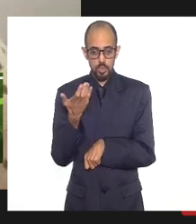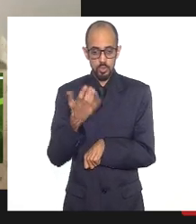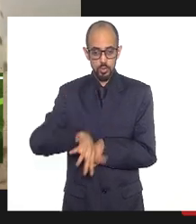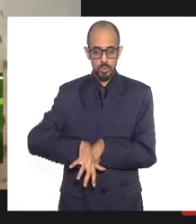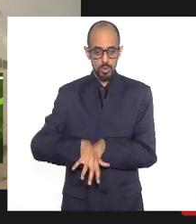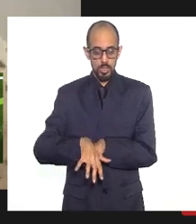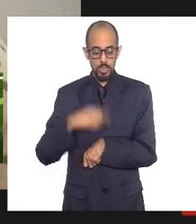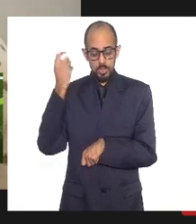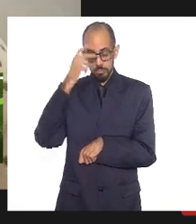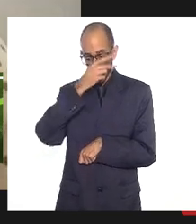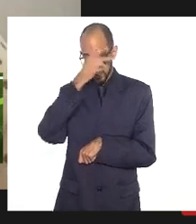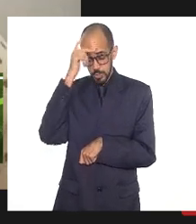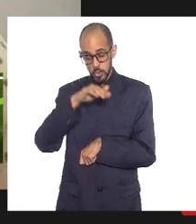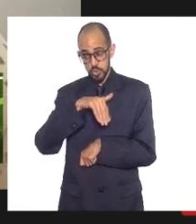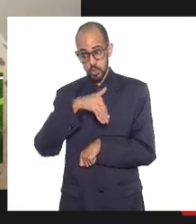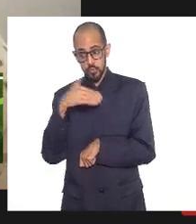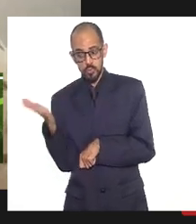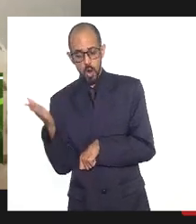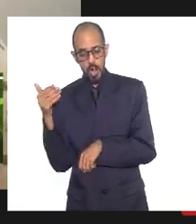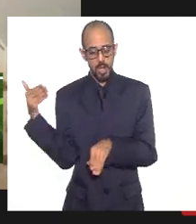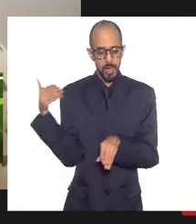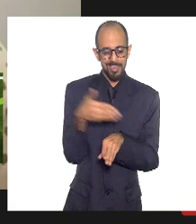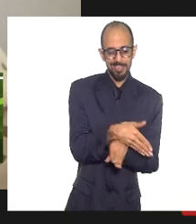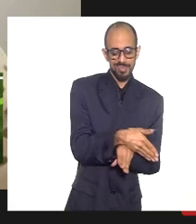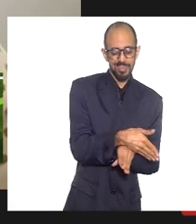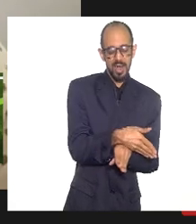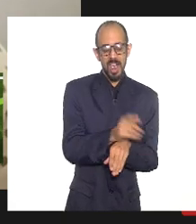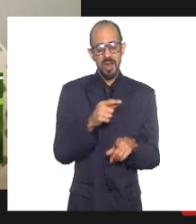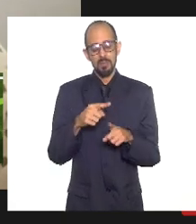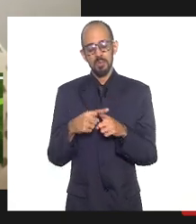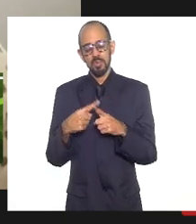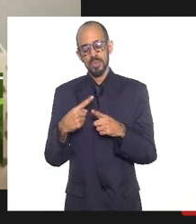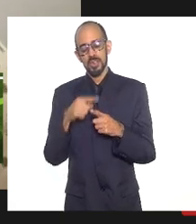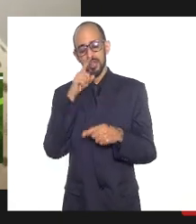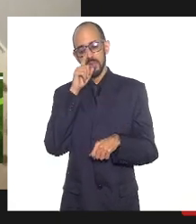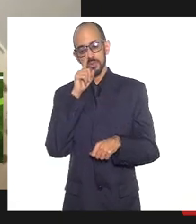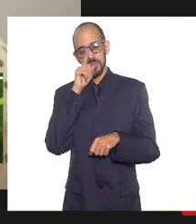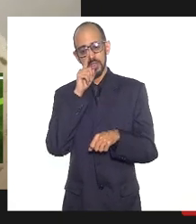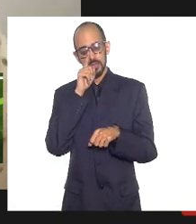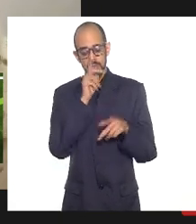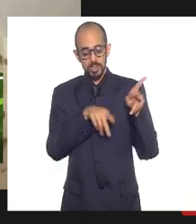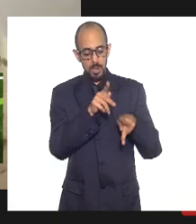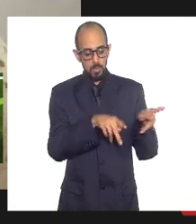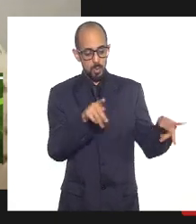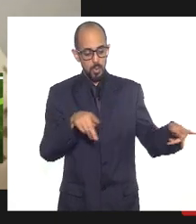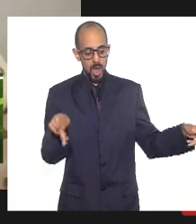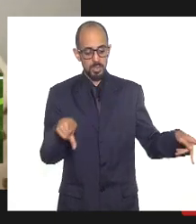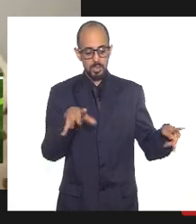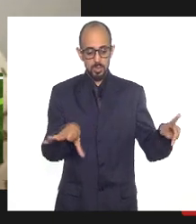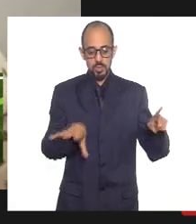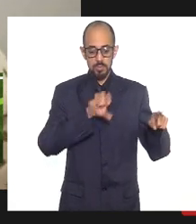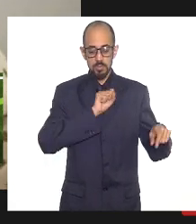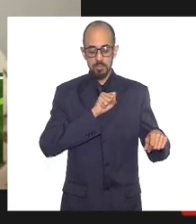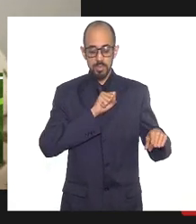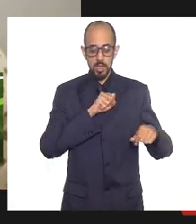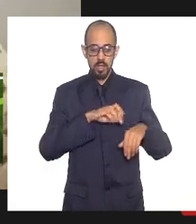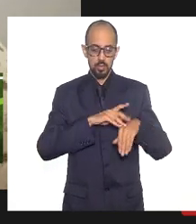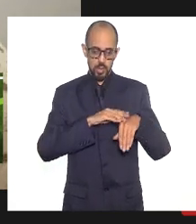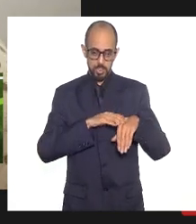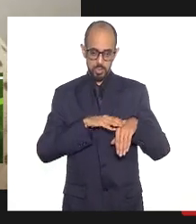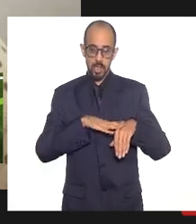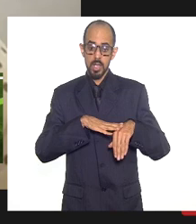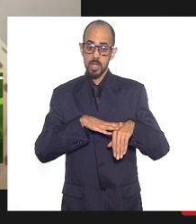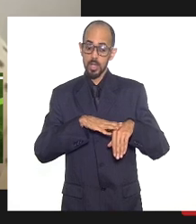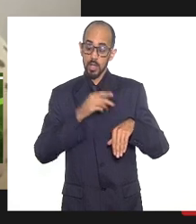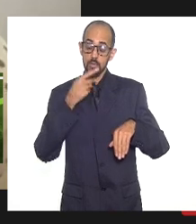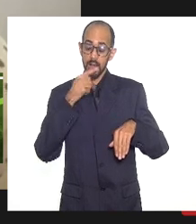figuras externas ao quilombo, colocando ali em maior vulnerabilidade essa população que, como disse aqui na minha fala inicial,